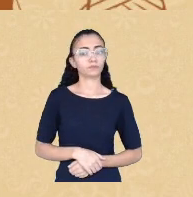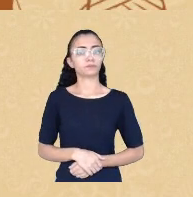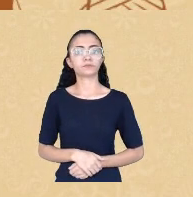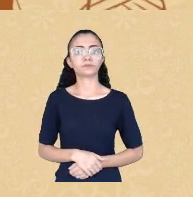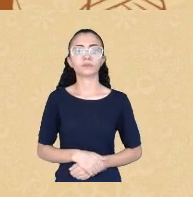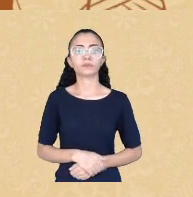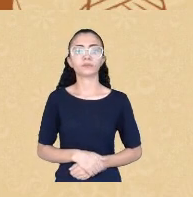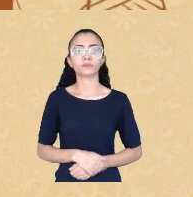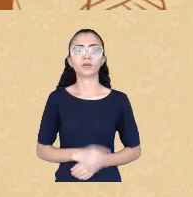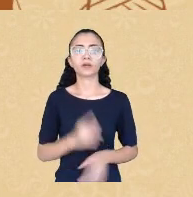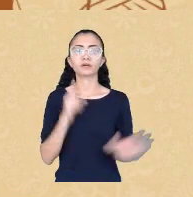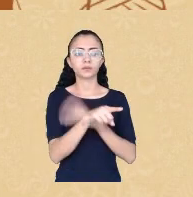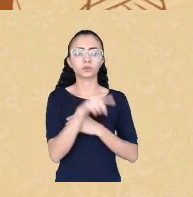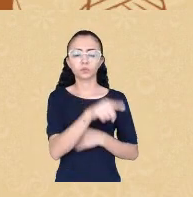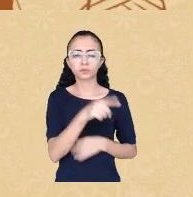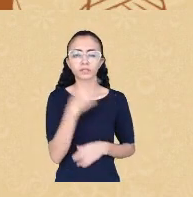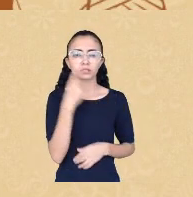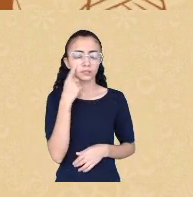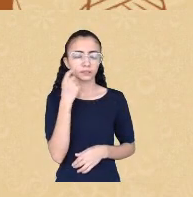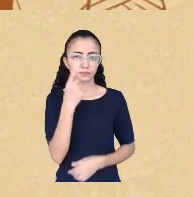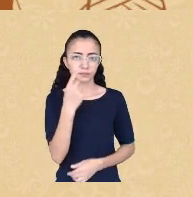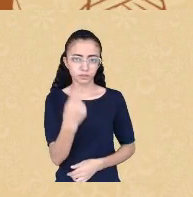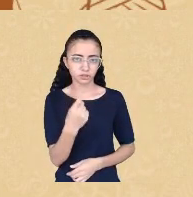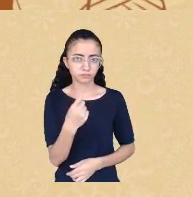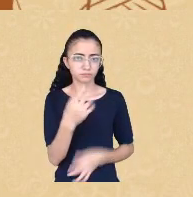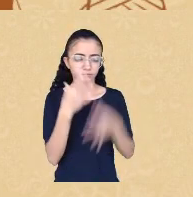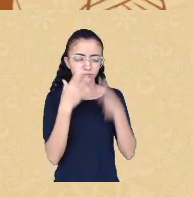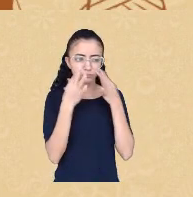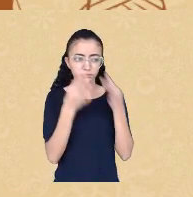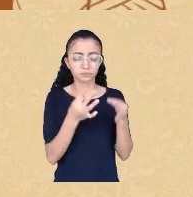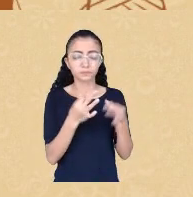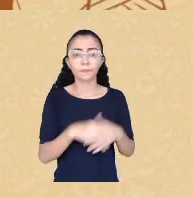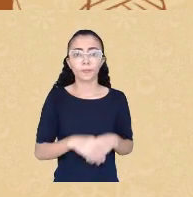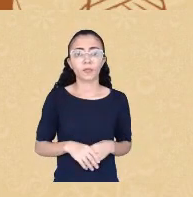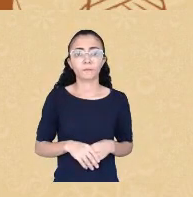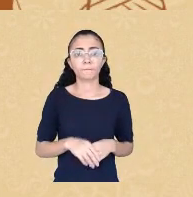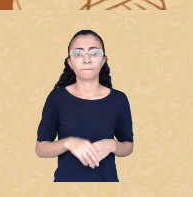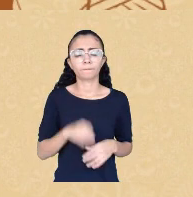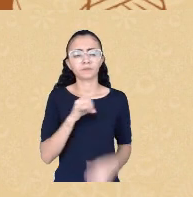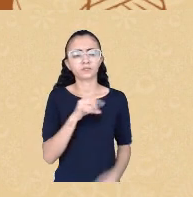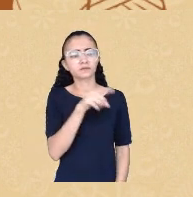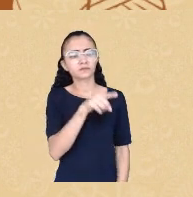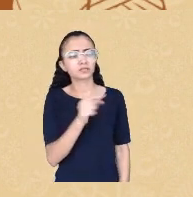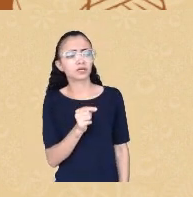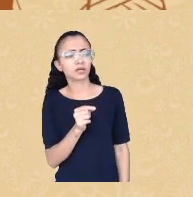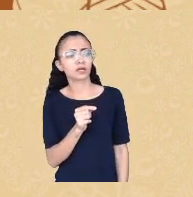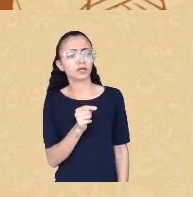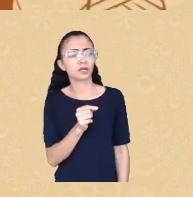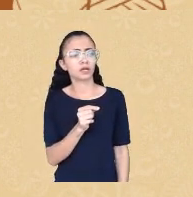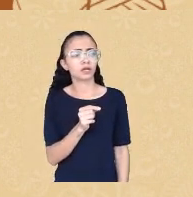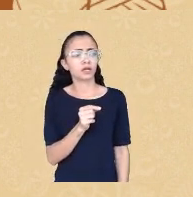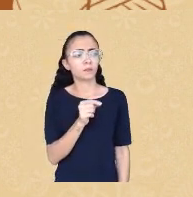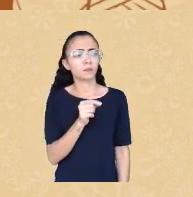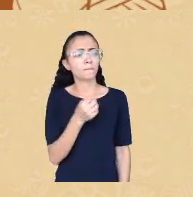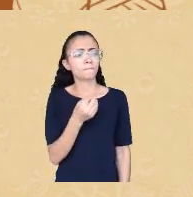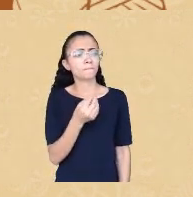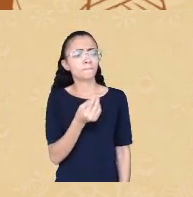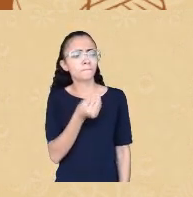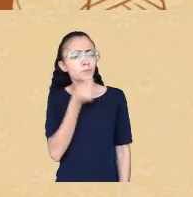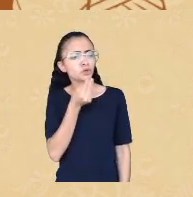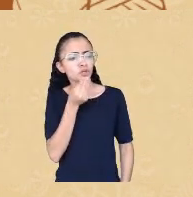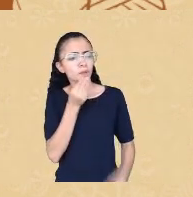queria chamar a atenção, né? Acho que se você pudesse não ser mais quem você é, você